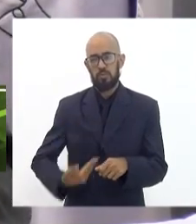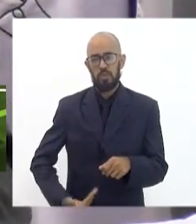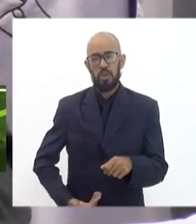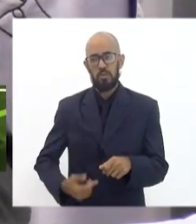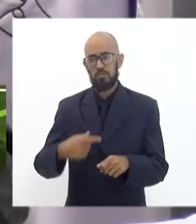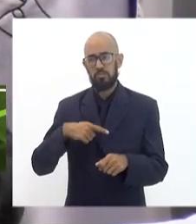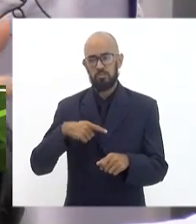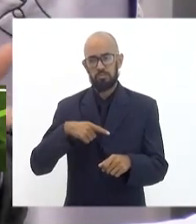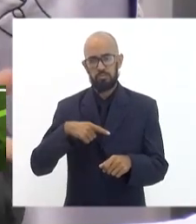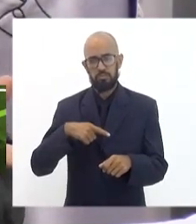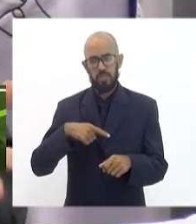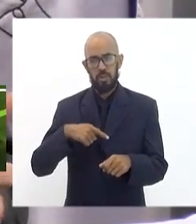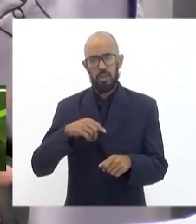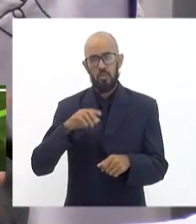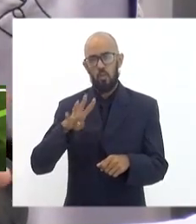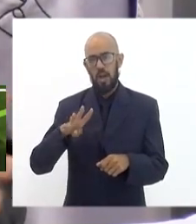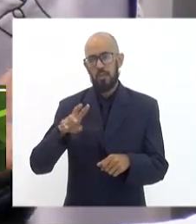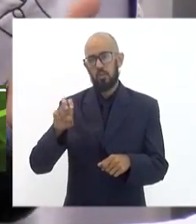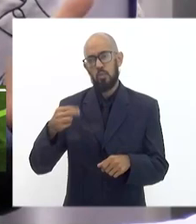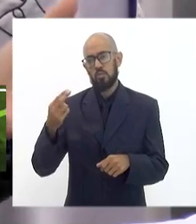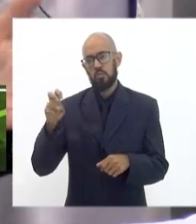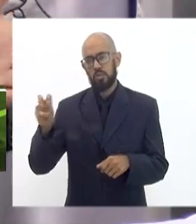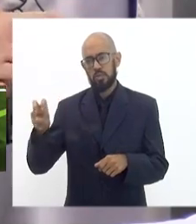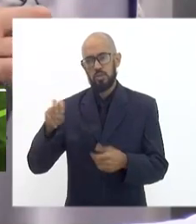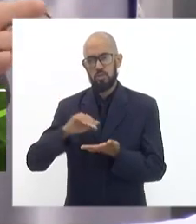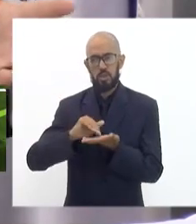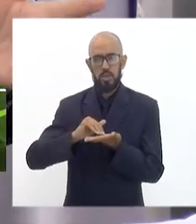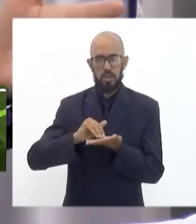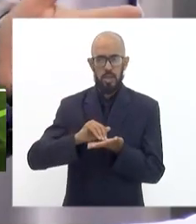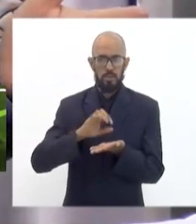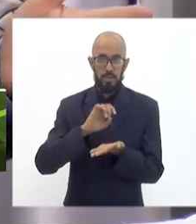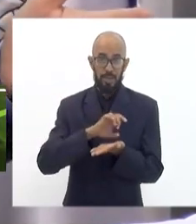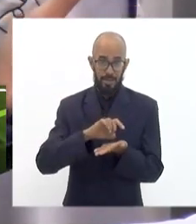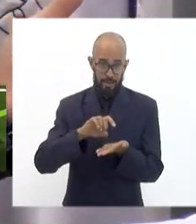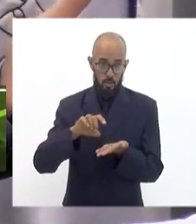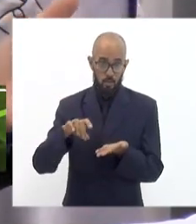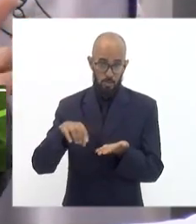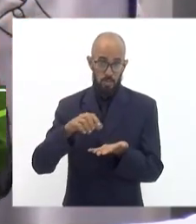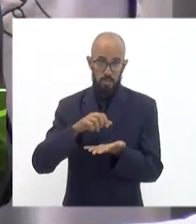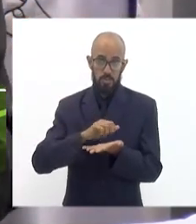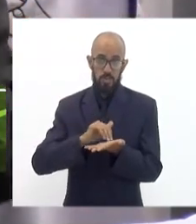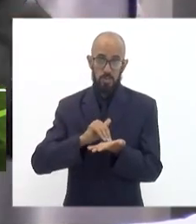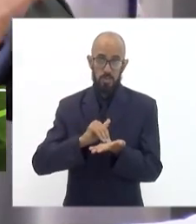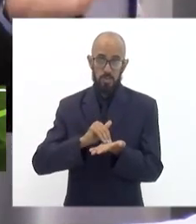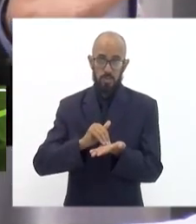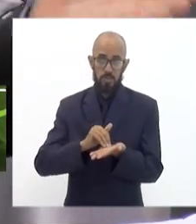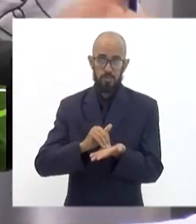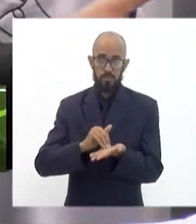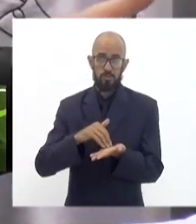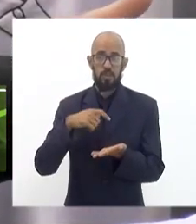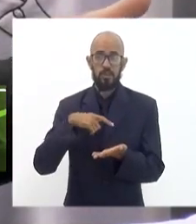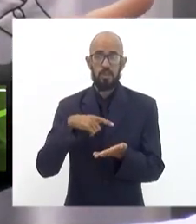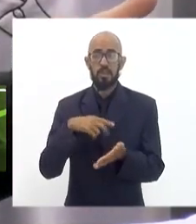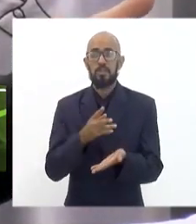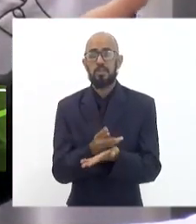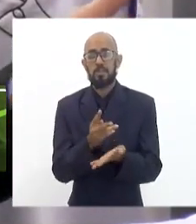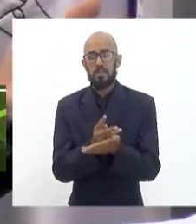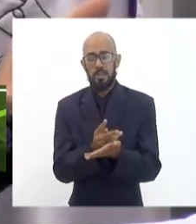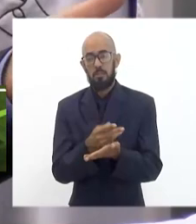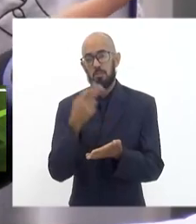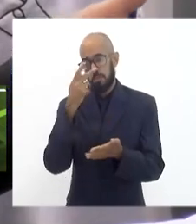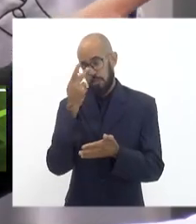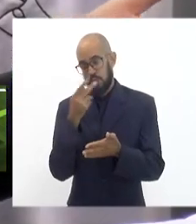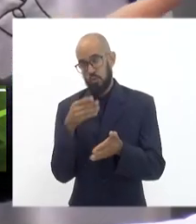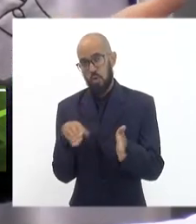quatro cinco secretários secretaria sempre da semana tô chegando agora tem sempre alguém chegando agora